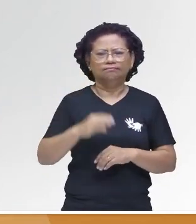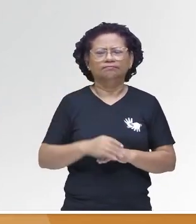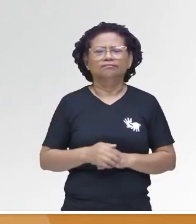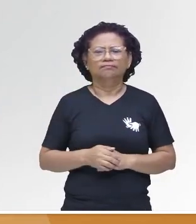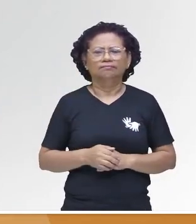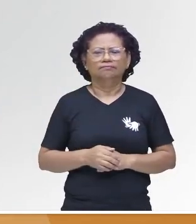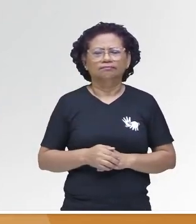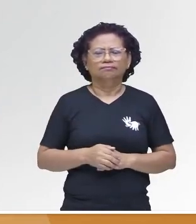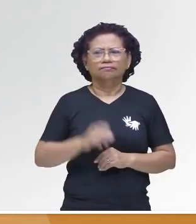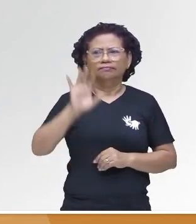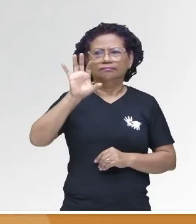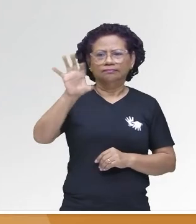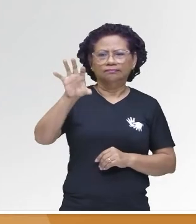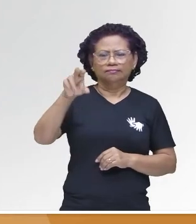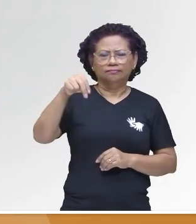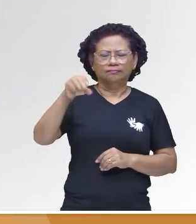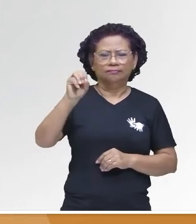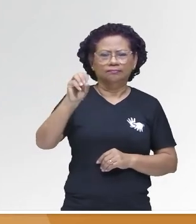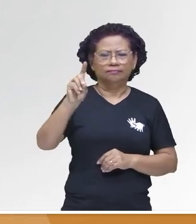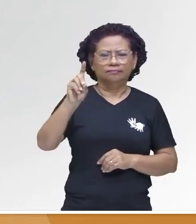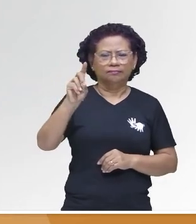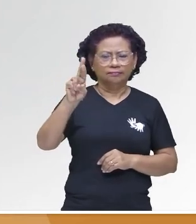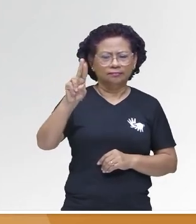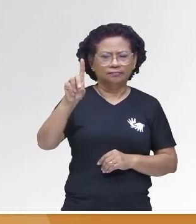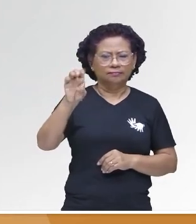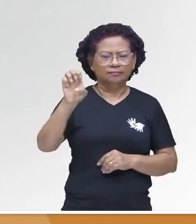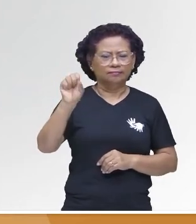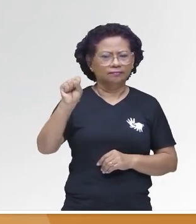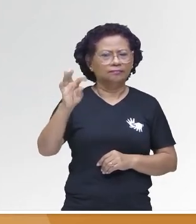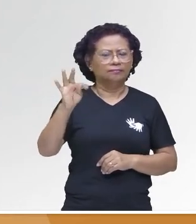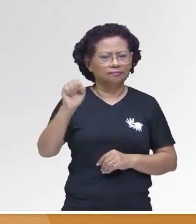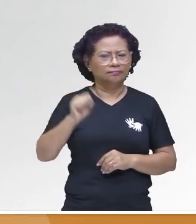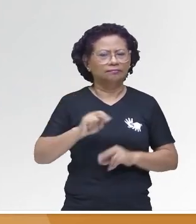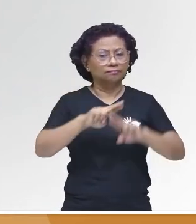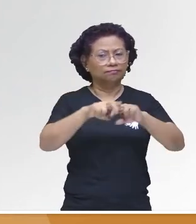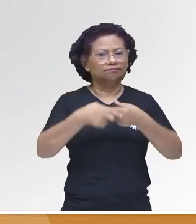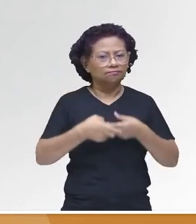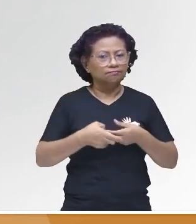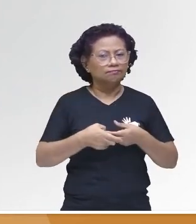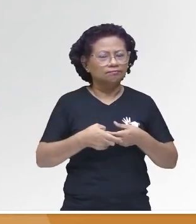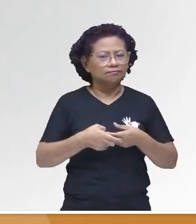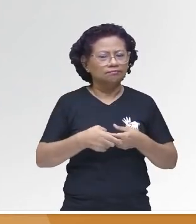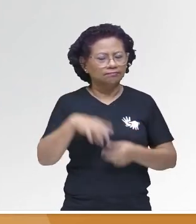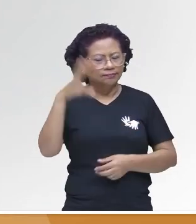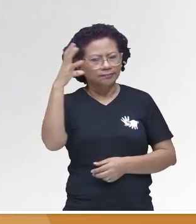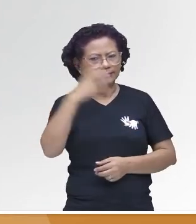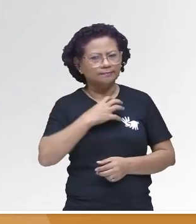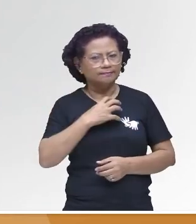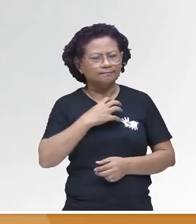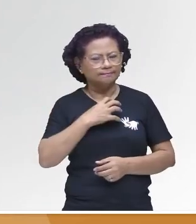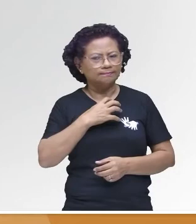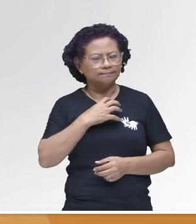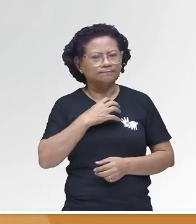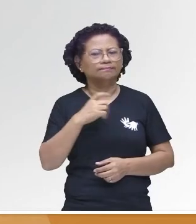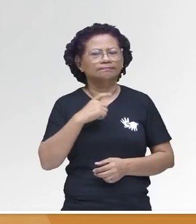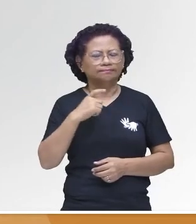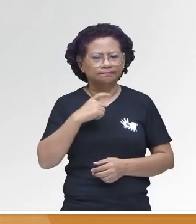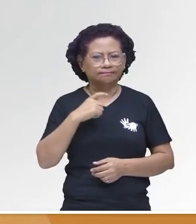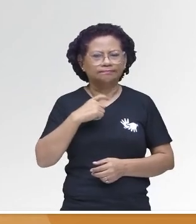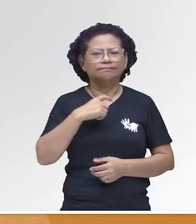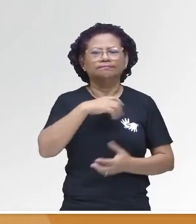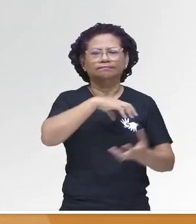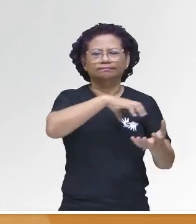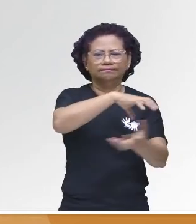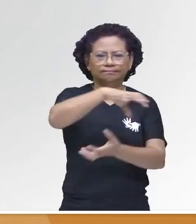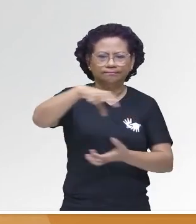tem aí os motivos para que foi dado começar essa revolução. E aqui nós temos